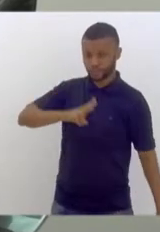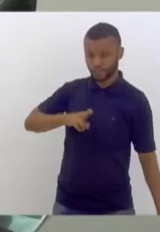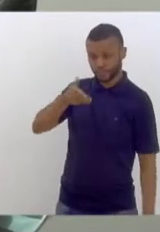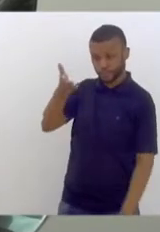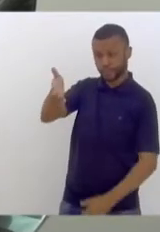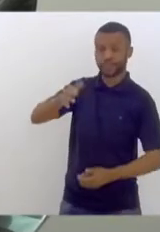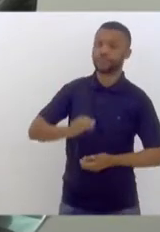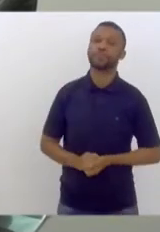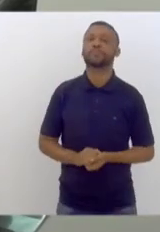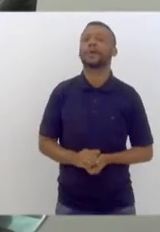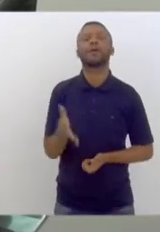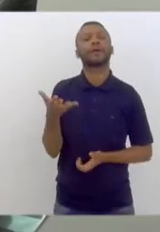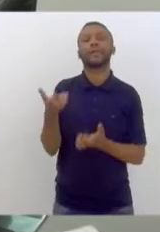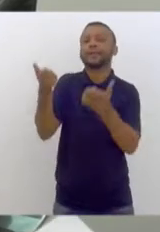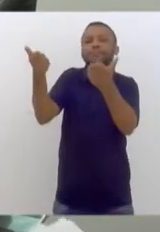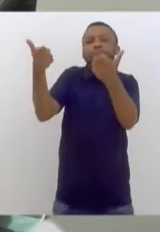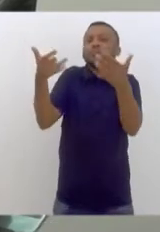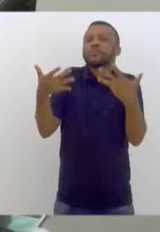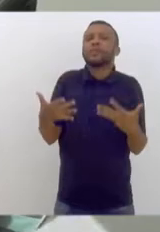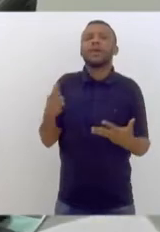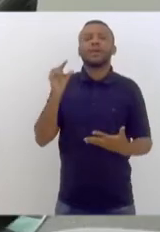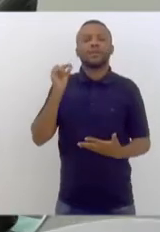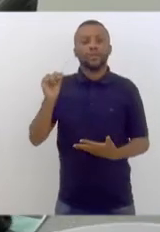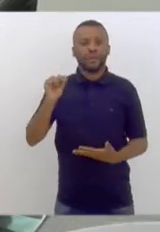dizer o seguinte, que